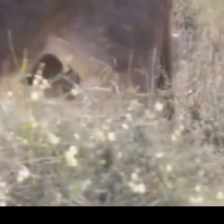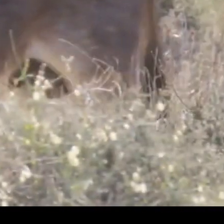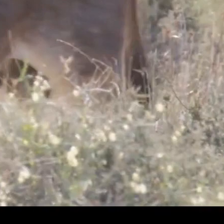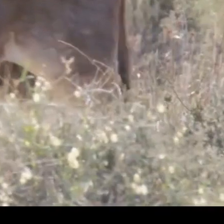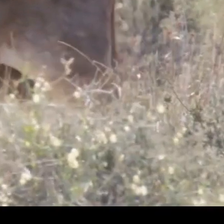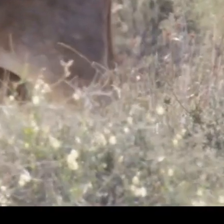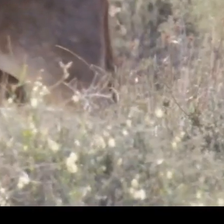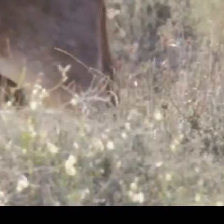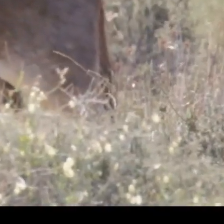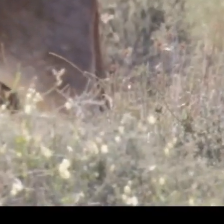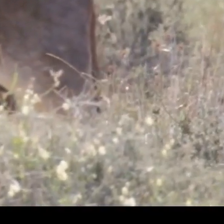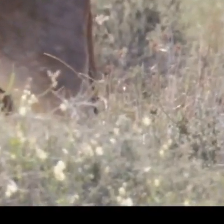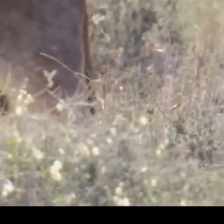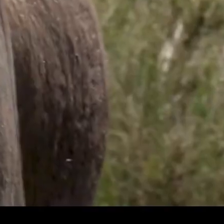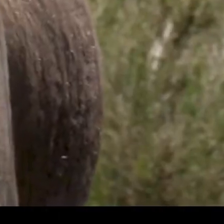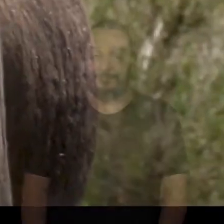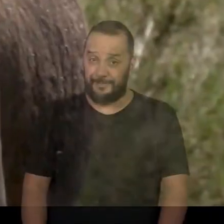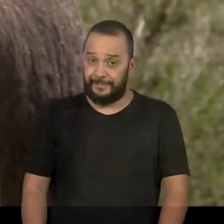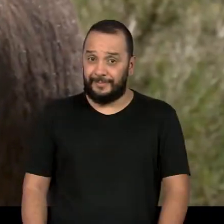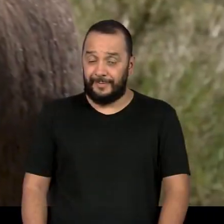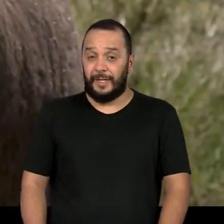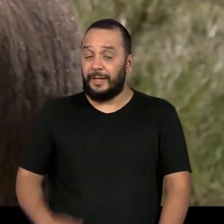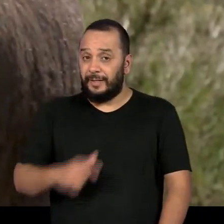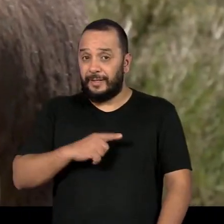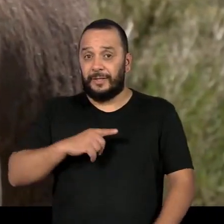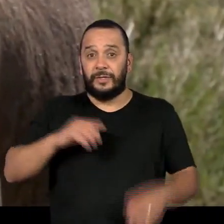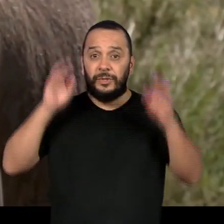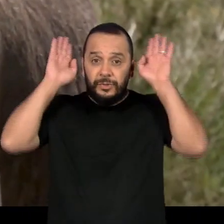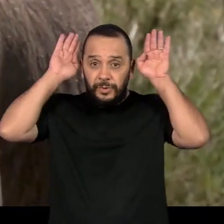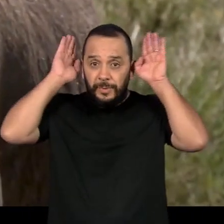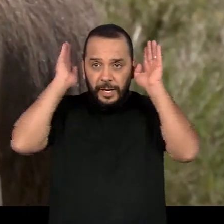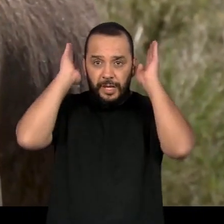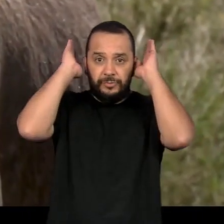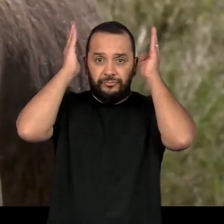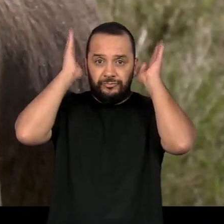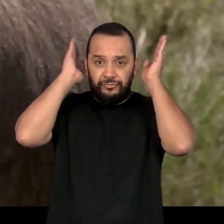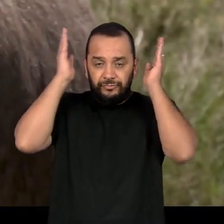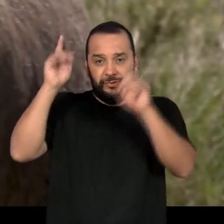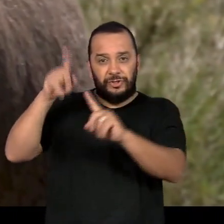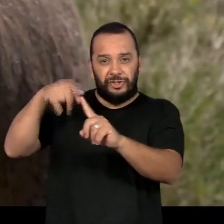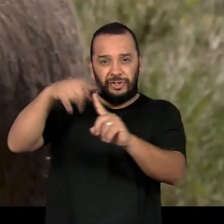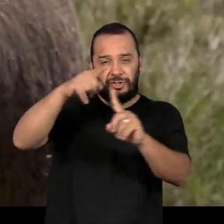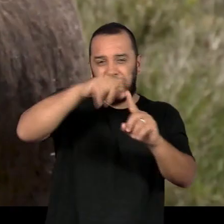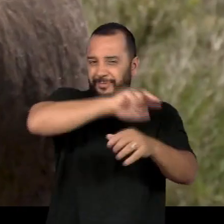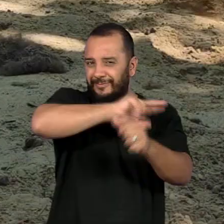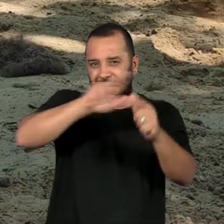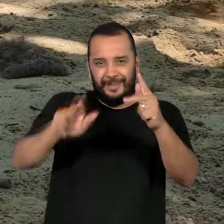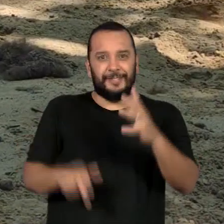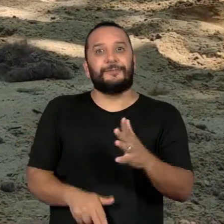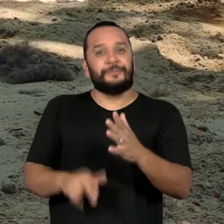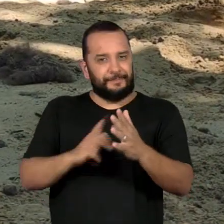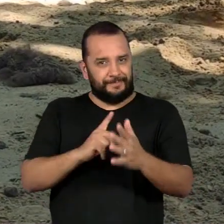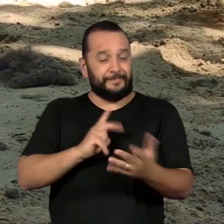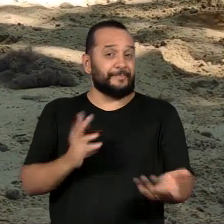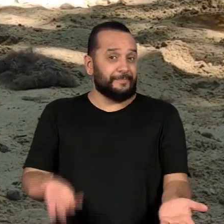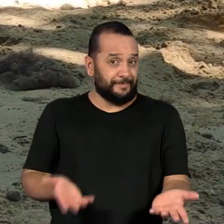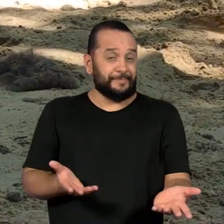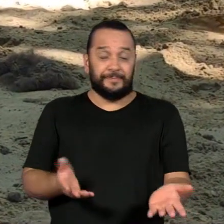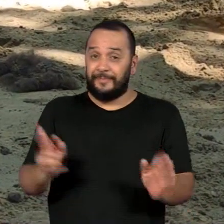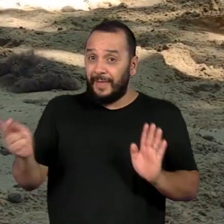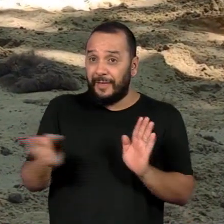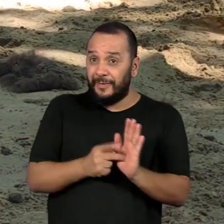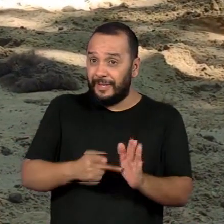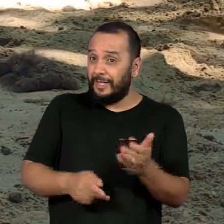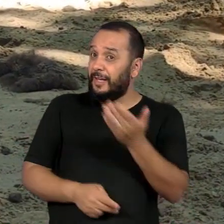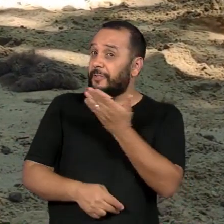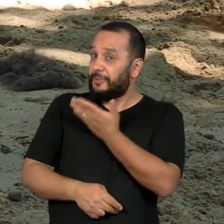o jumento é nosso irmão. Jumento, asno, jegue. Pode chamar do jeito que quiser, mas a verdade